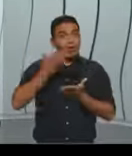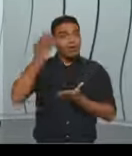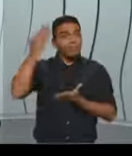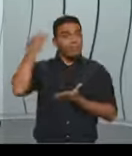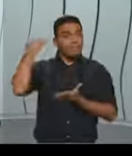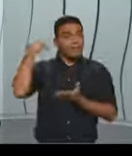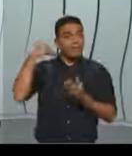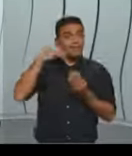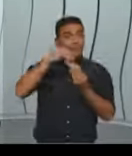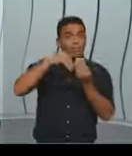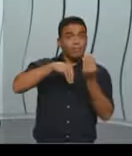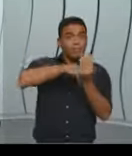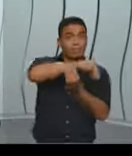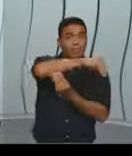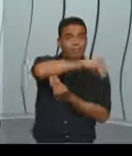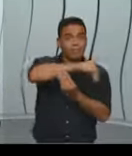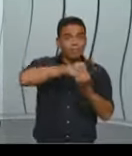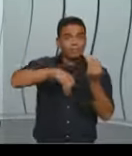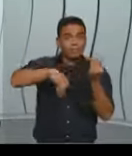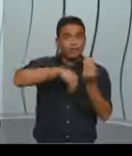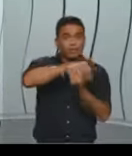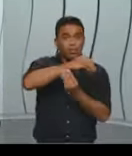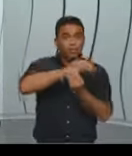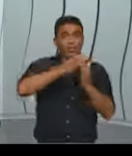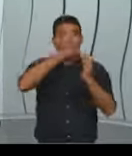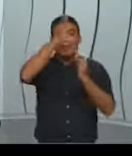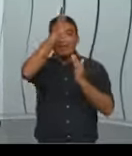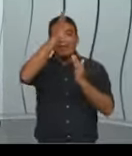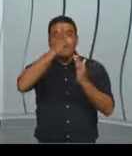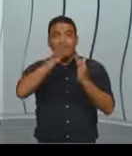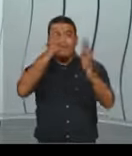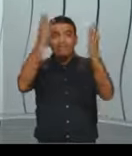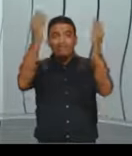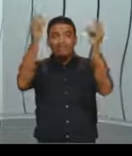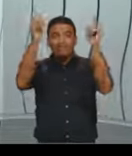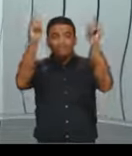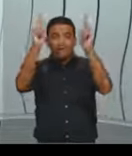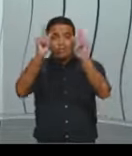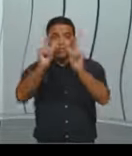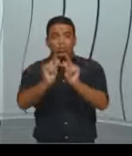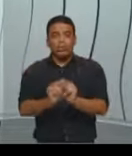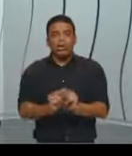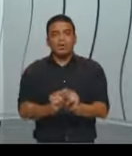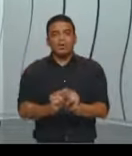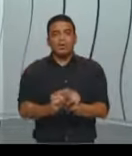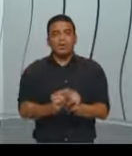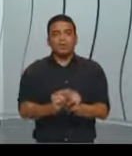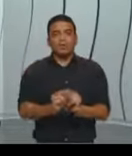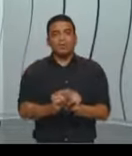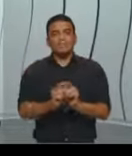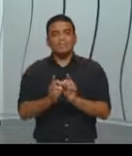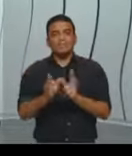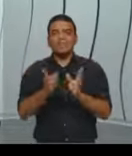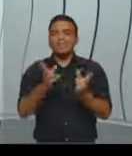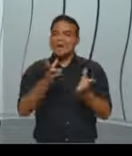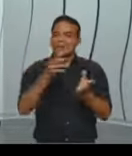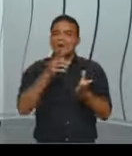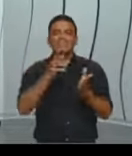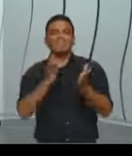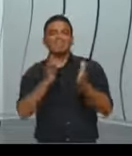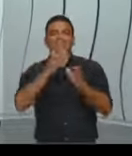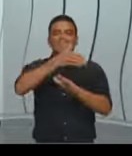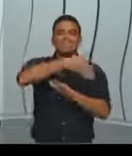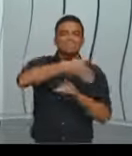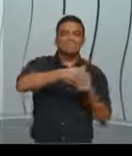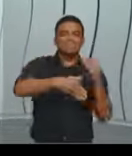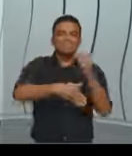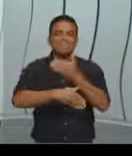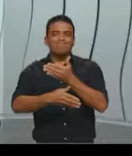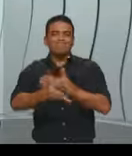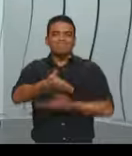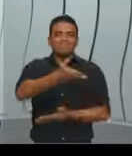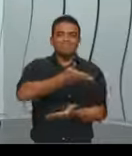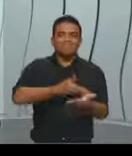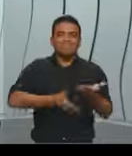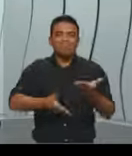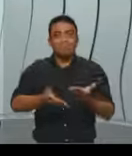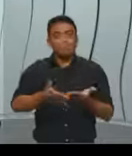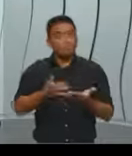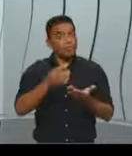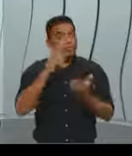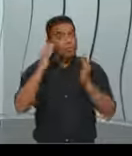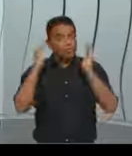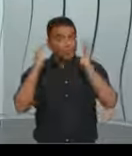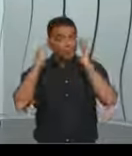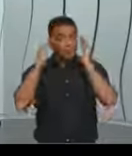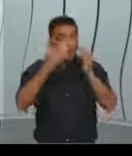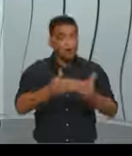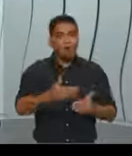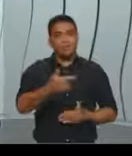permutação fatorial, acaba um entrando dentro do outro aqui, mas vamos tentar trabalhar aqui focado nesses dois,